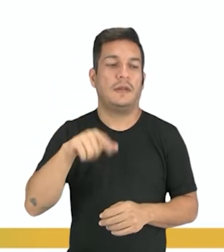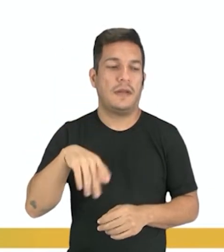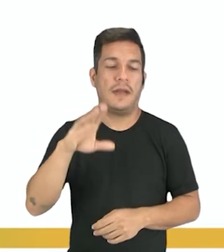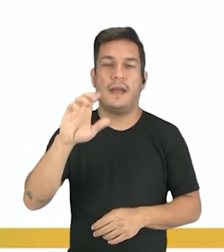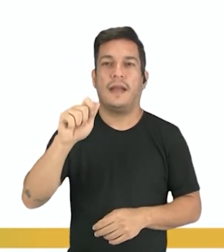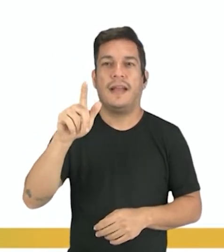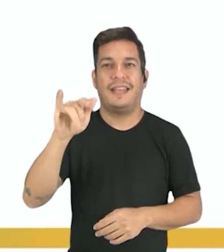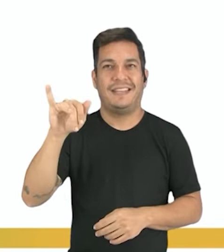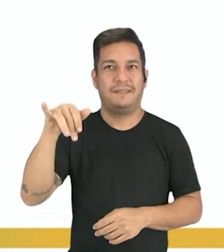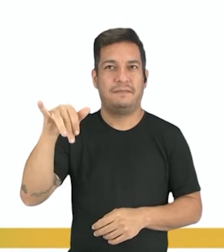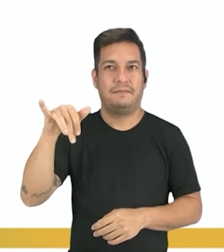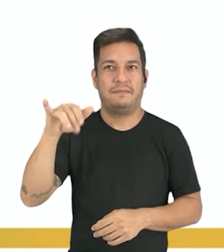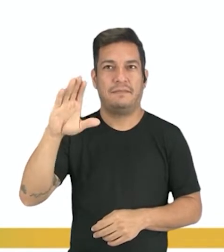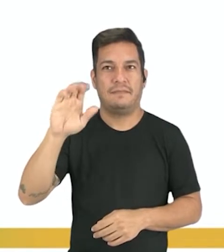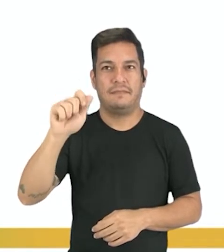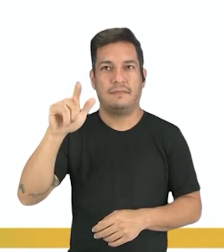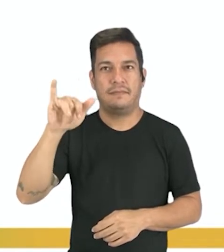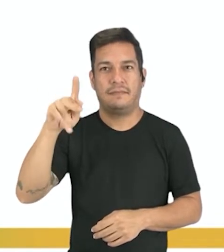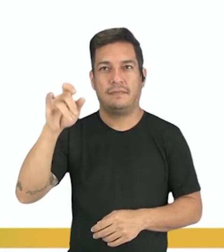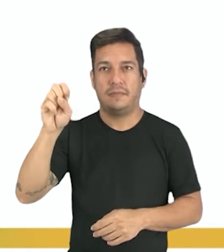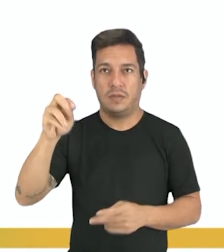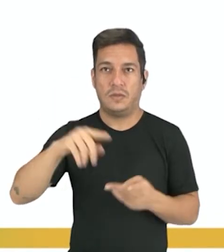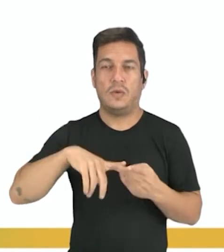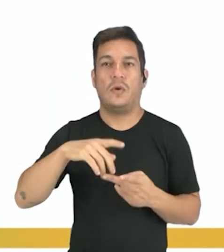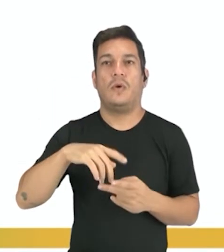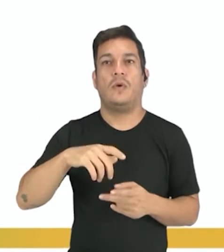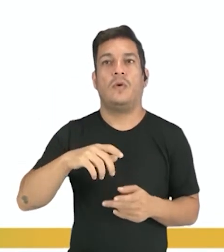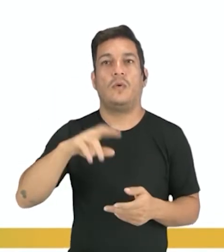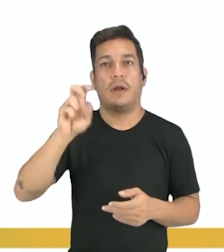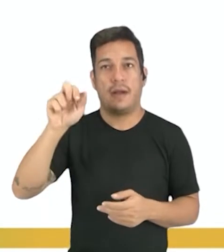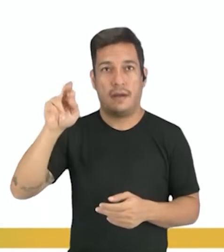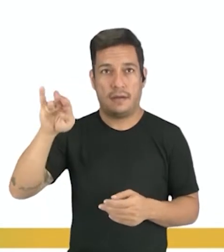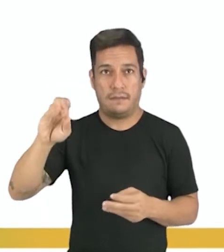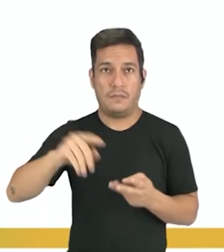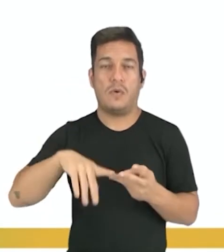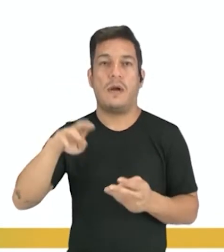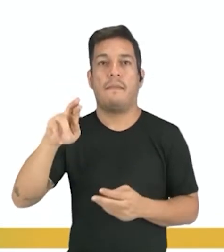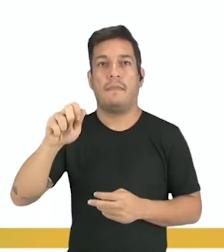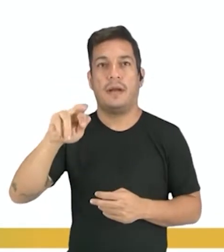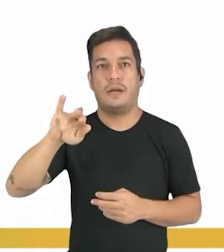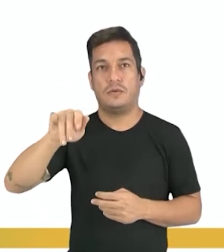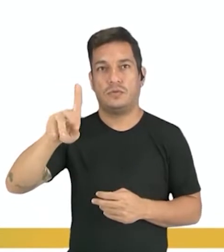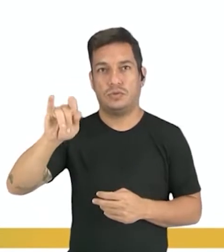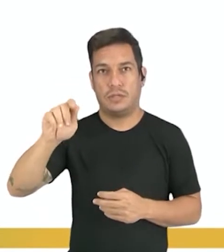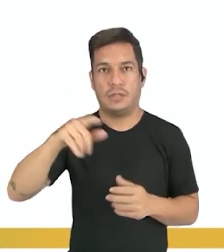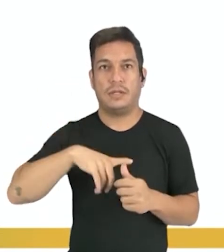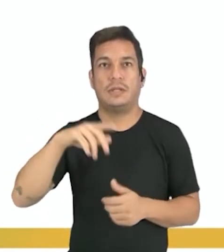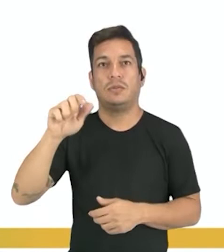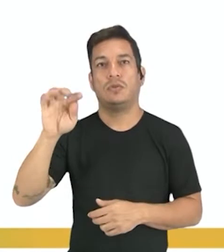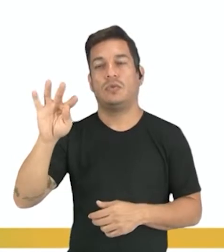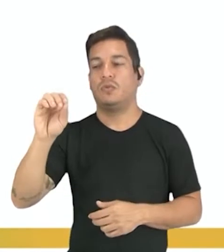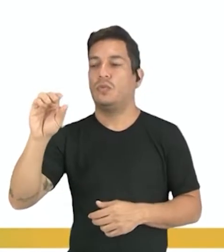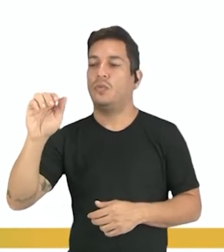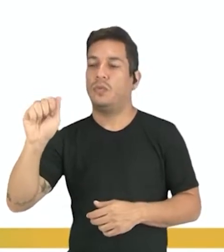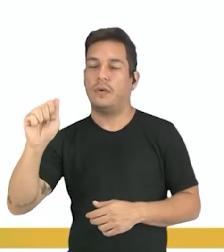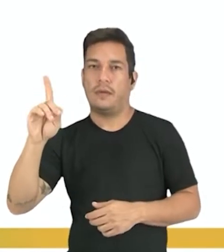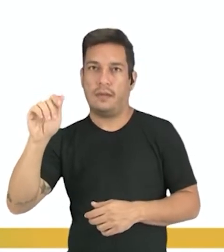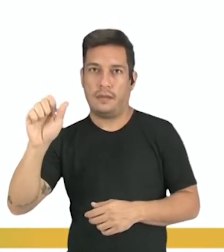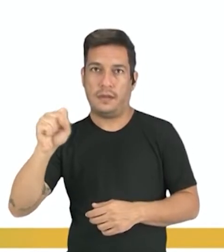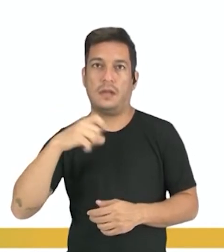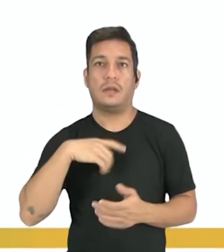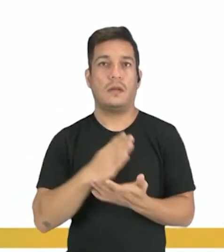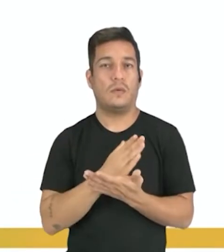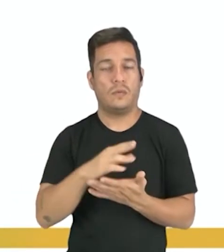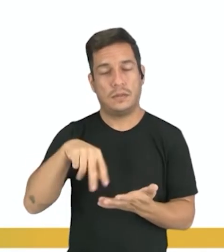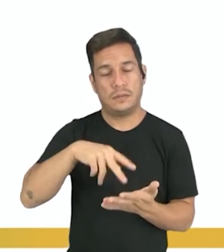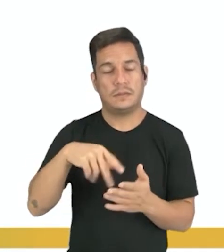da Região São Calypso o Carimbó a marujada e as toadas algumas dessas danças fazem parte do folclore